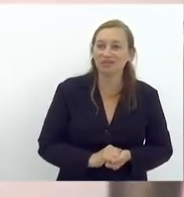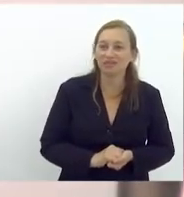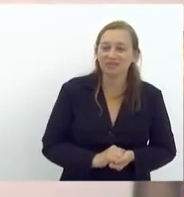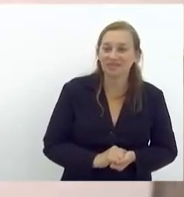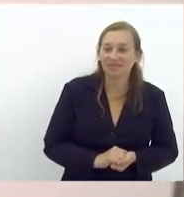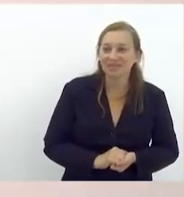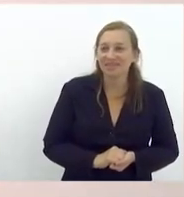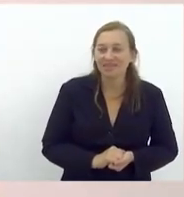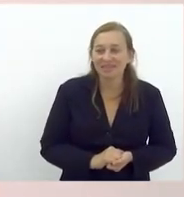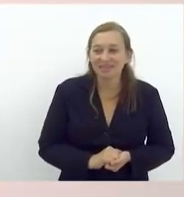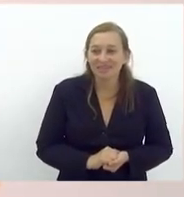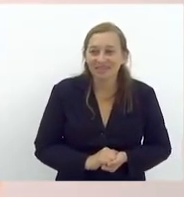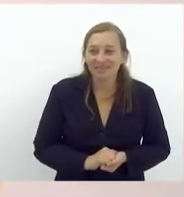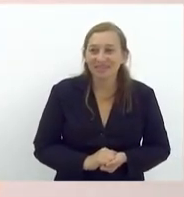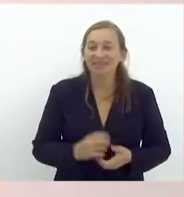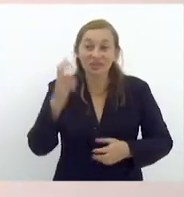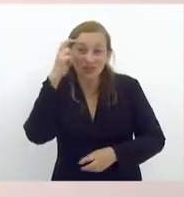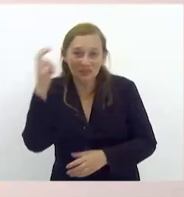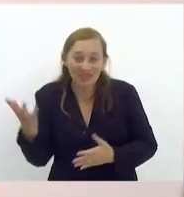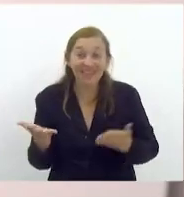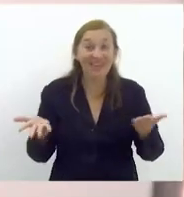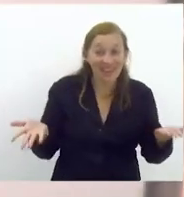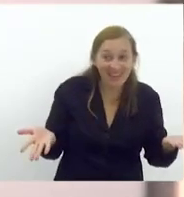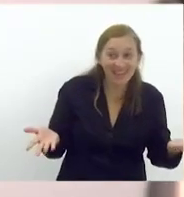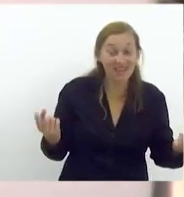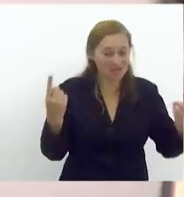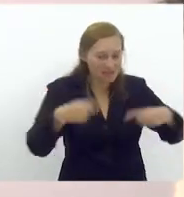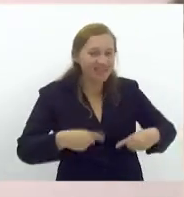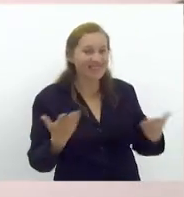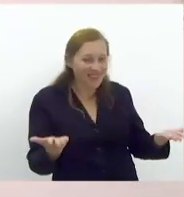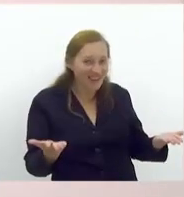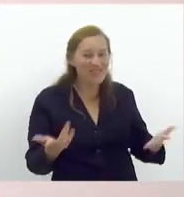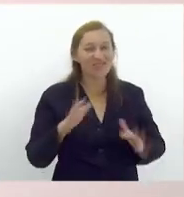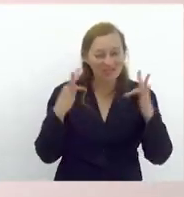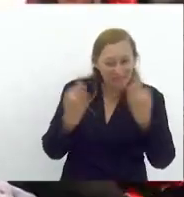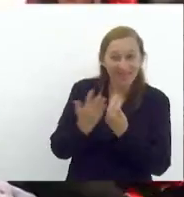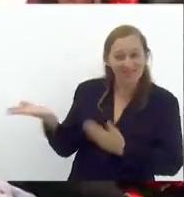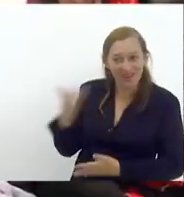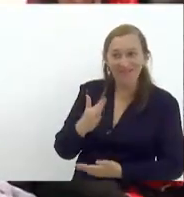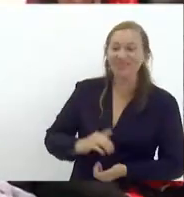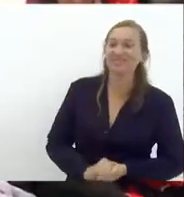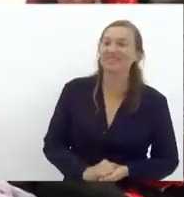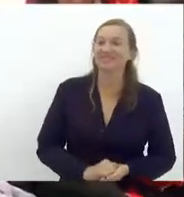do real e sem falar do César né família Então bora lá